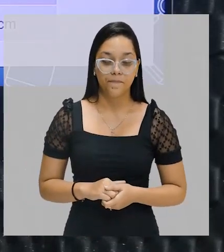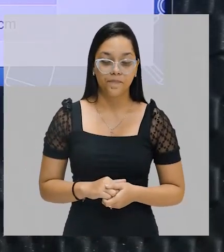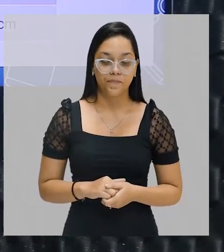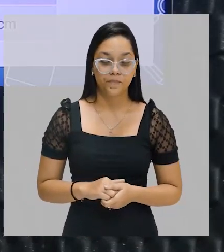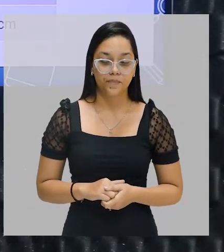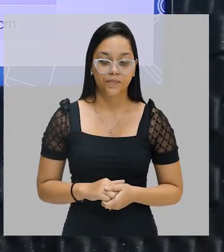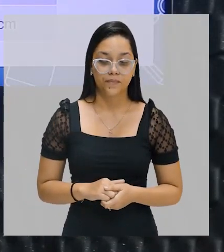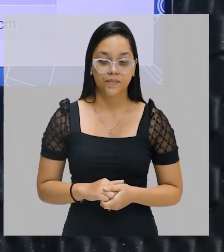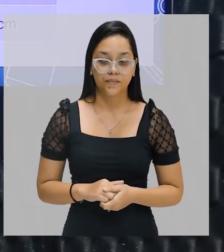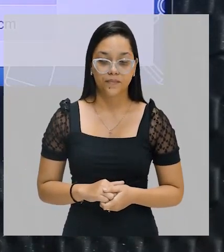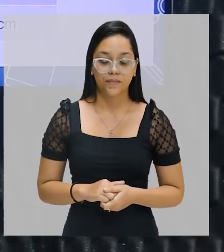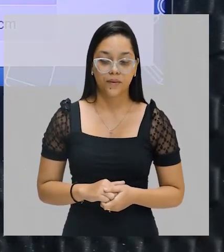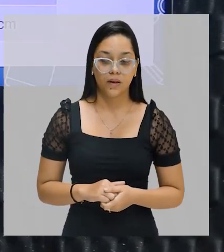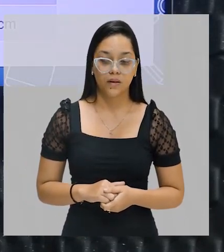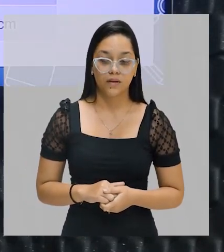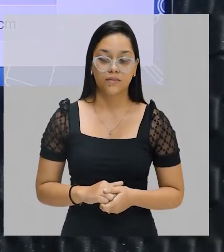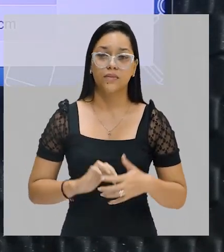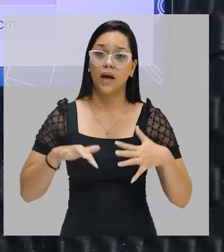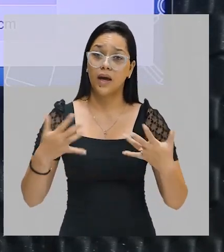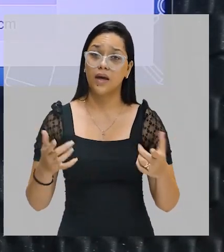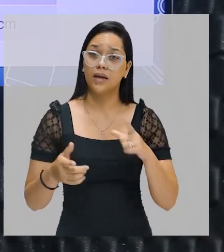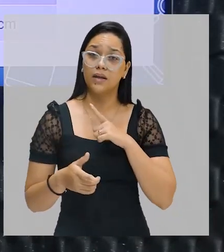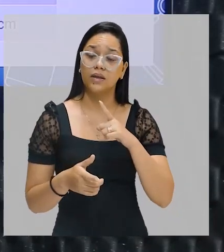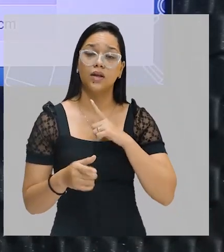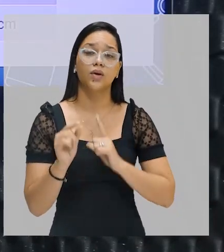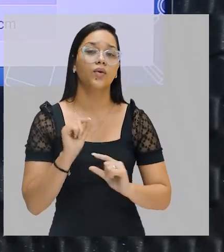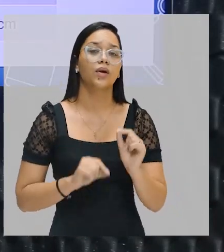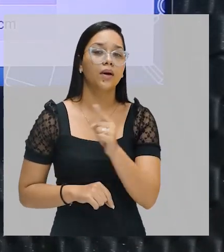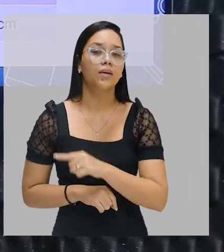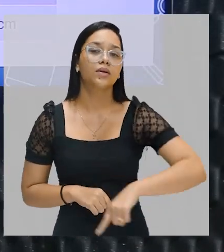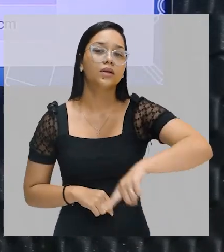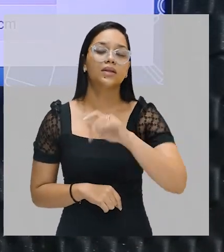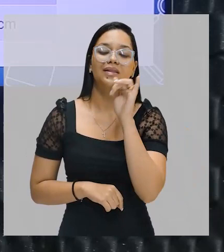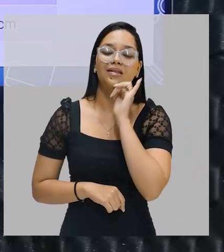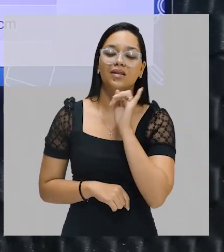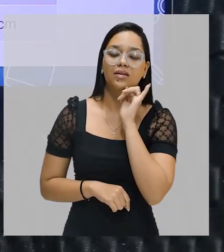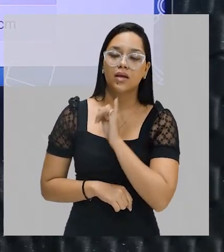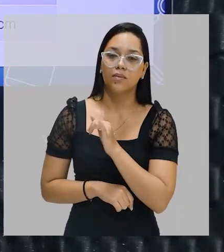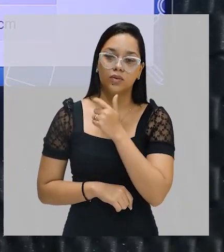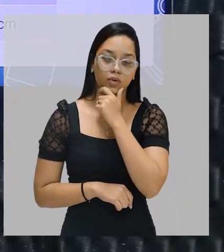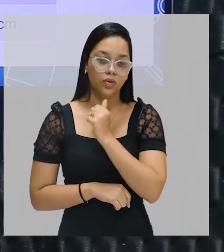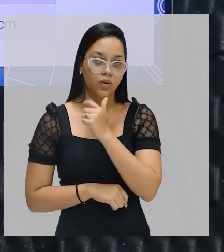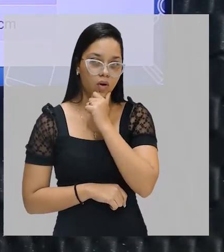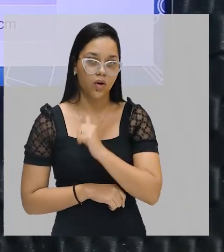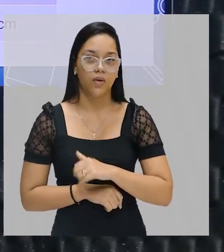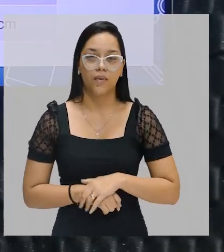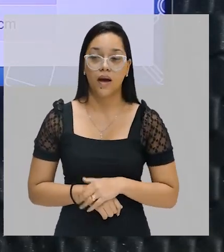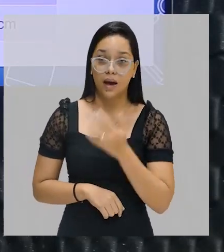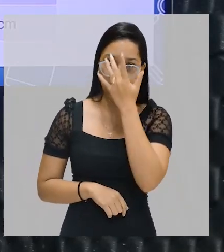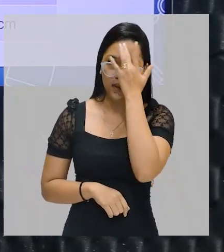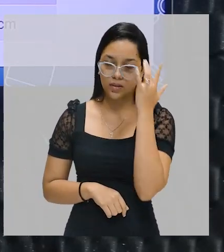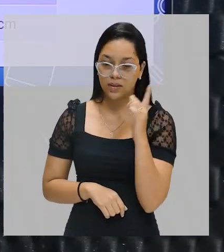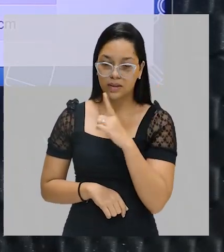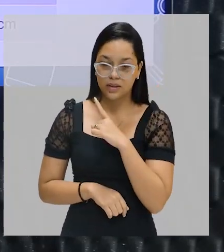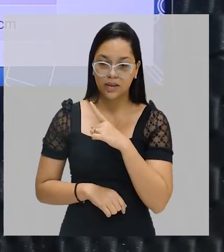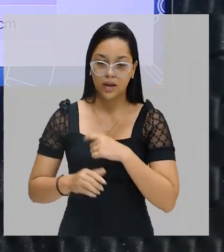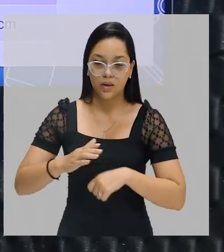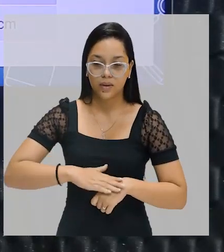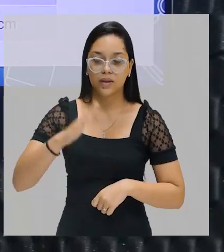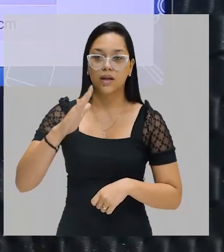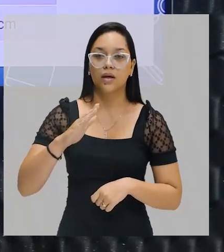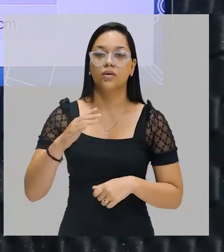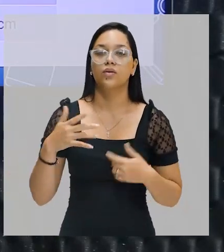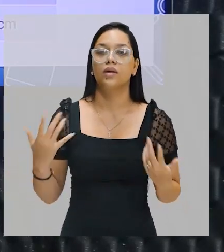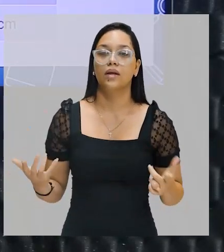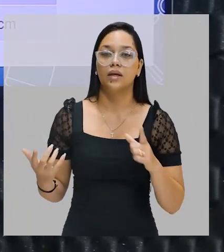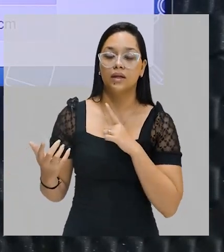de obesidade. Aí eu trouxe aqui para vocês, ó. Por exemplo, nos homens, a pessoa tem um risco aumentado